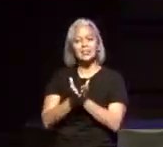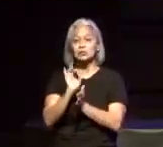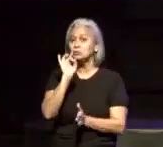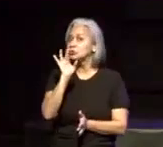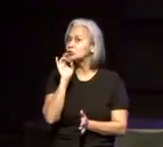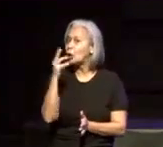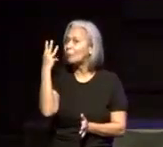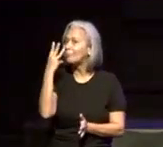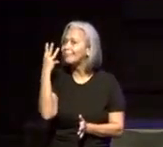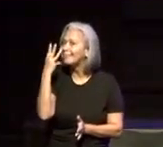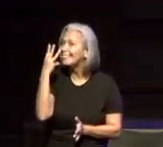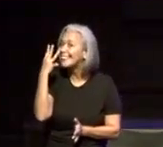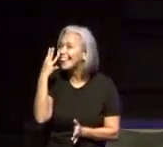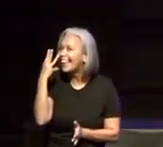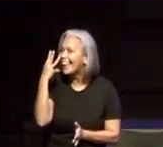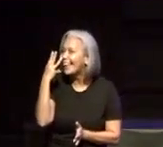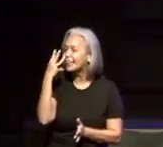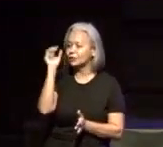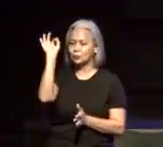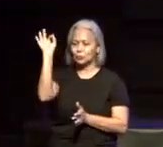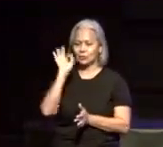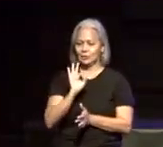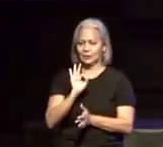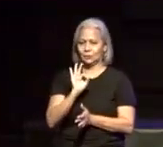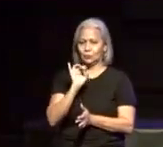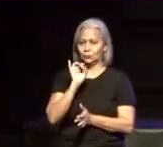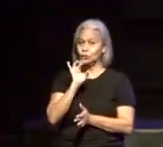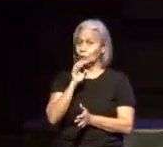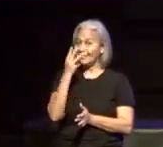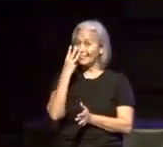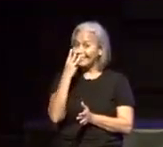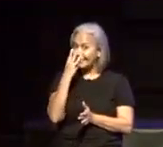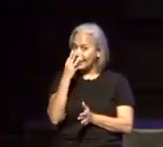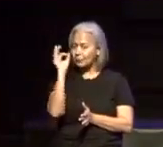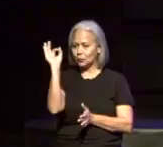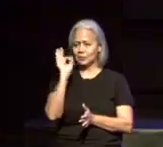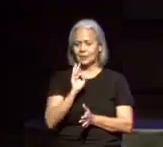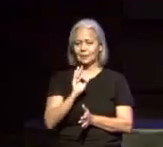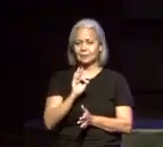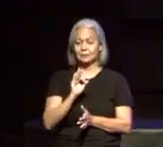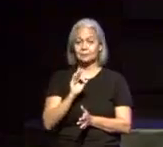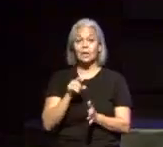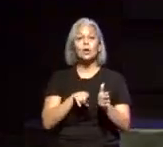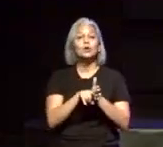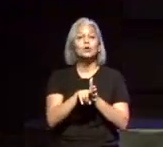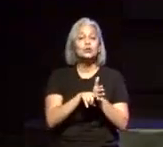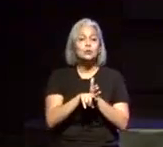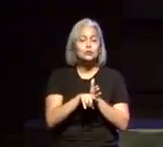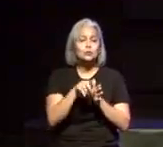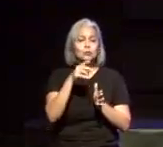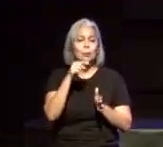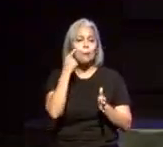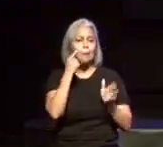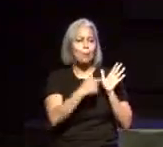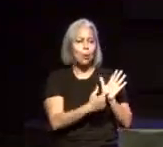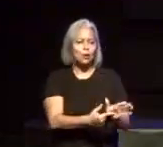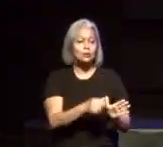resultados desse estudo mostram que, e mais uma vez, no Brasil talvez seja um pouco diferente, mas lá fora é mais ou menos assim,